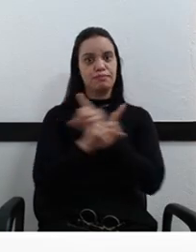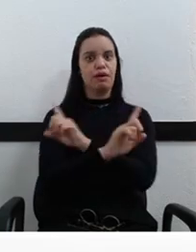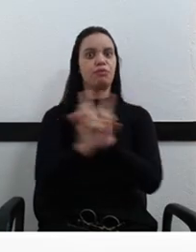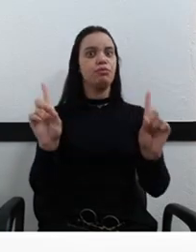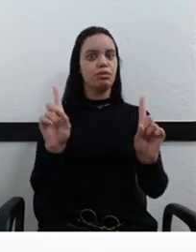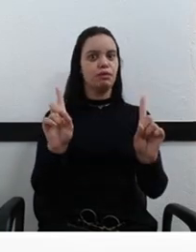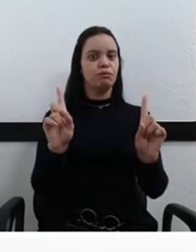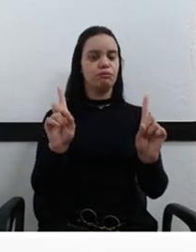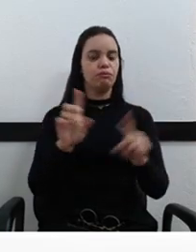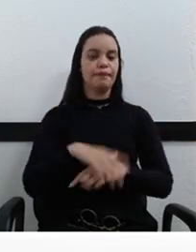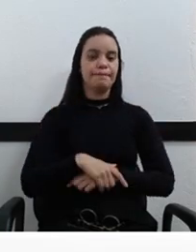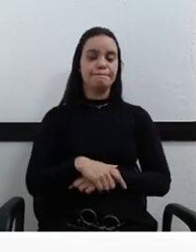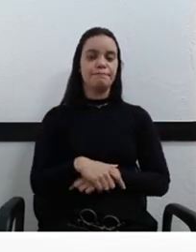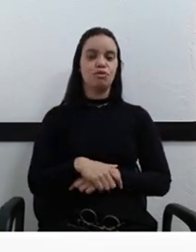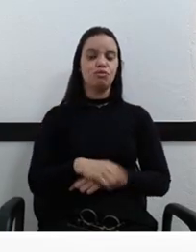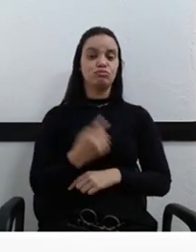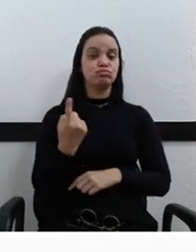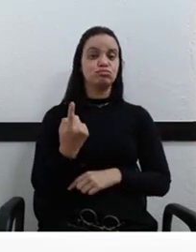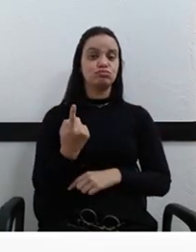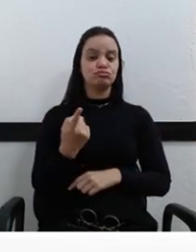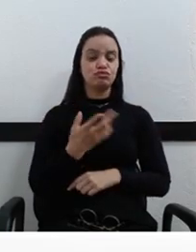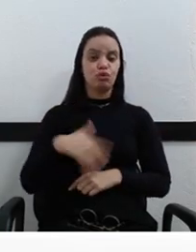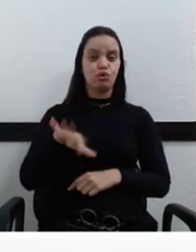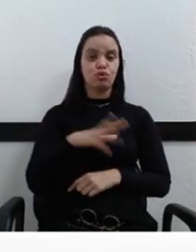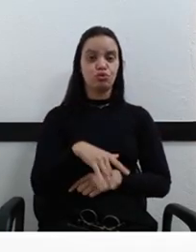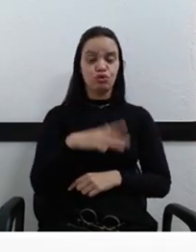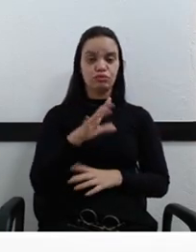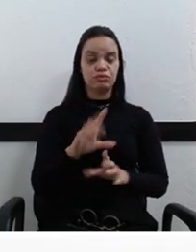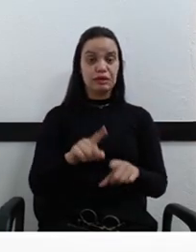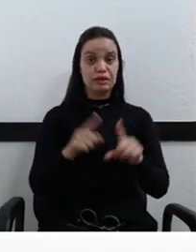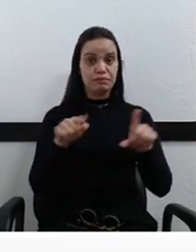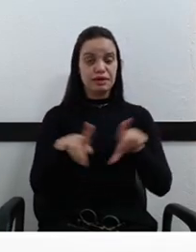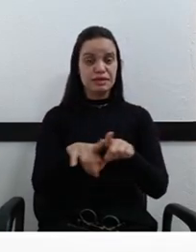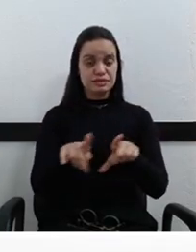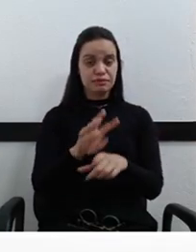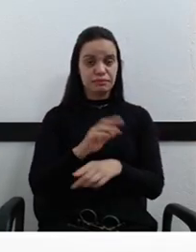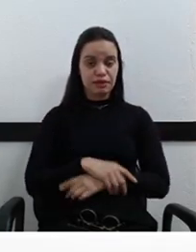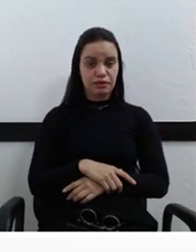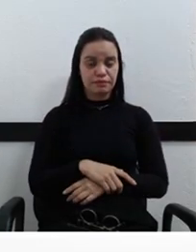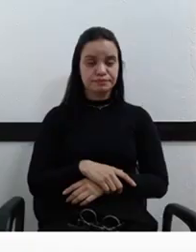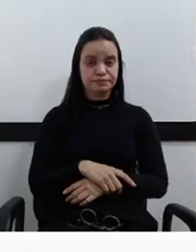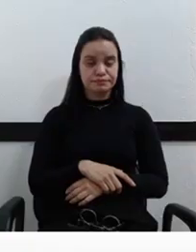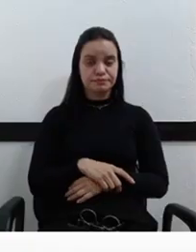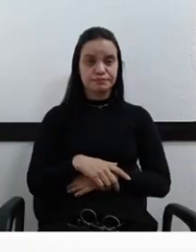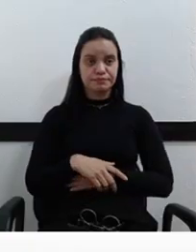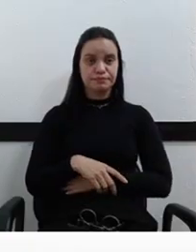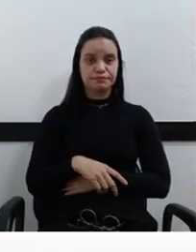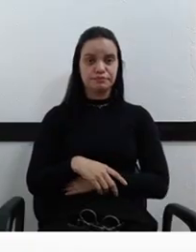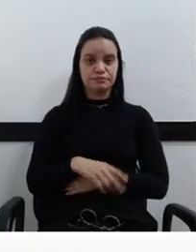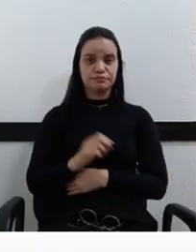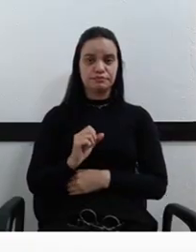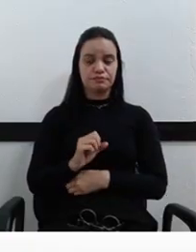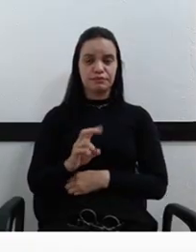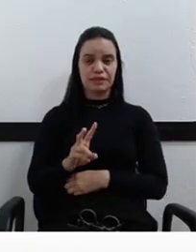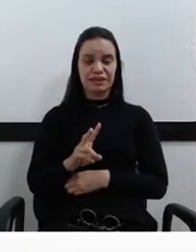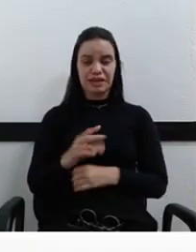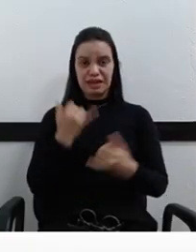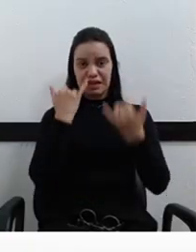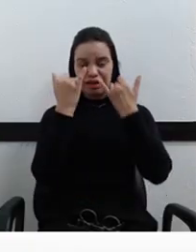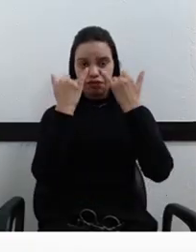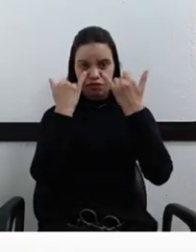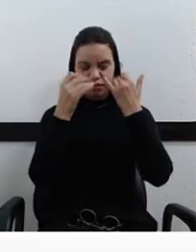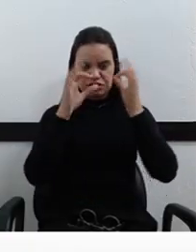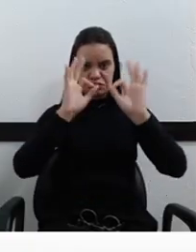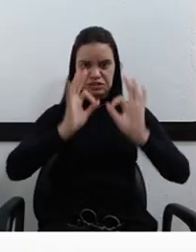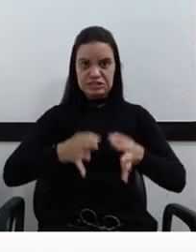circunstância ordinária, comum, com todo o tempo. E mais, nós vamos ter que deliberar algo sem ter a informação precisa sobre